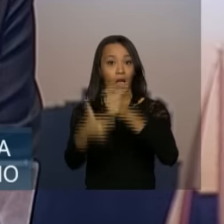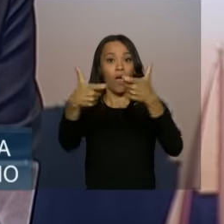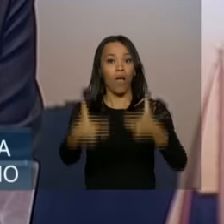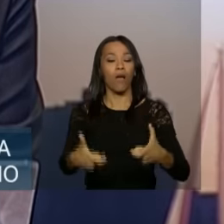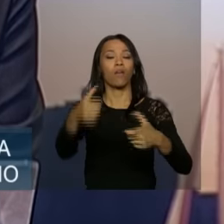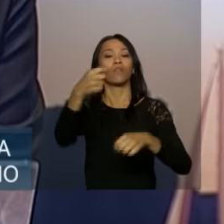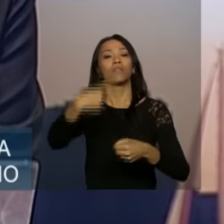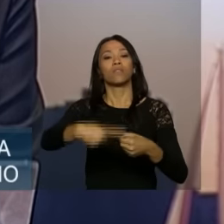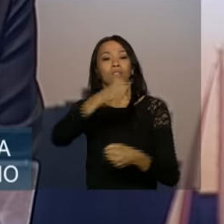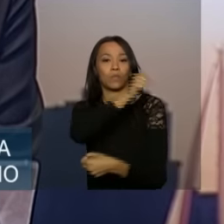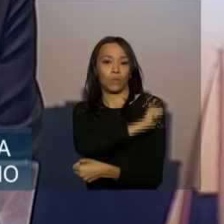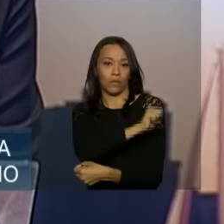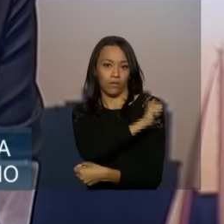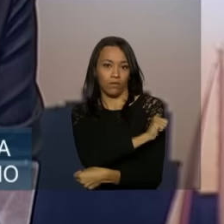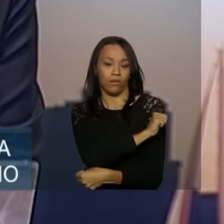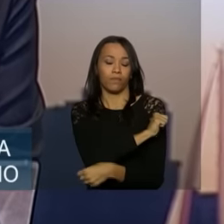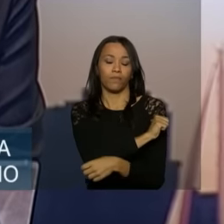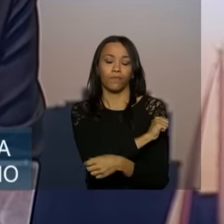Não só